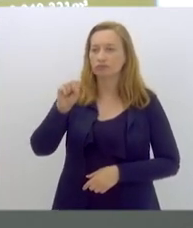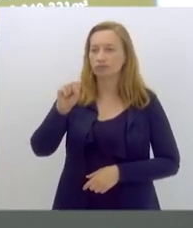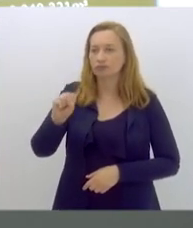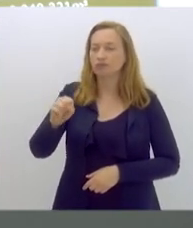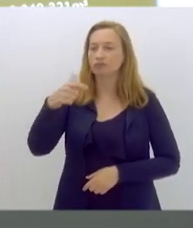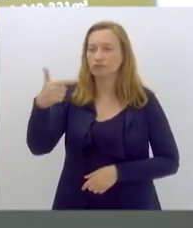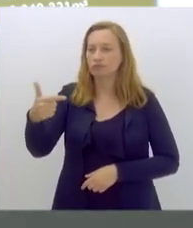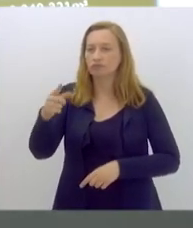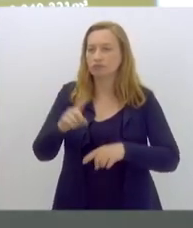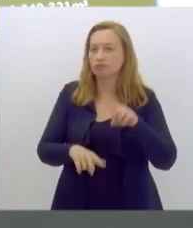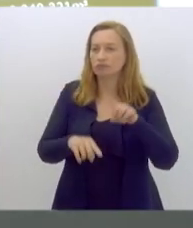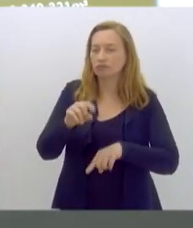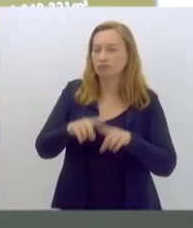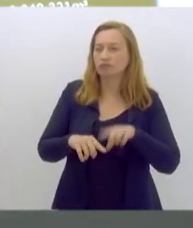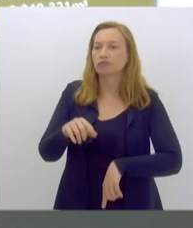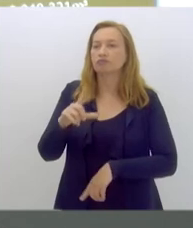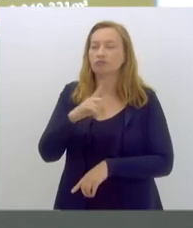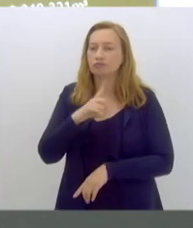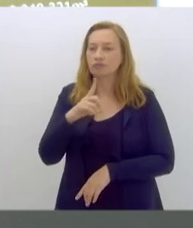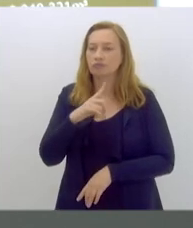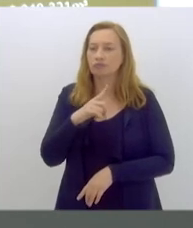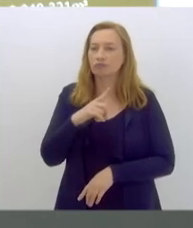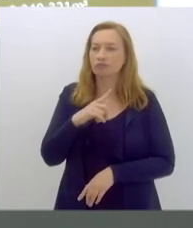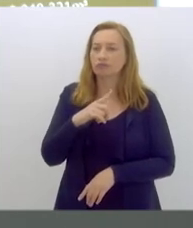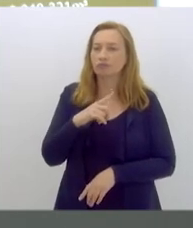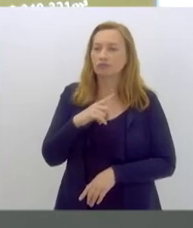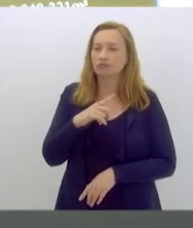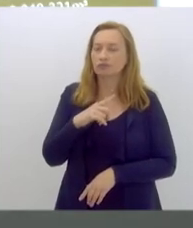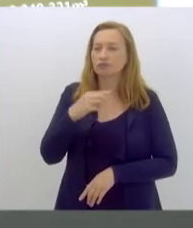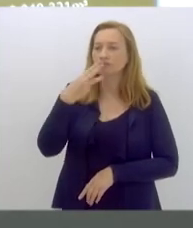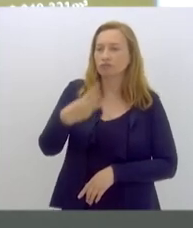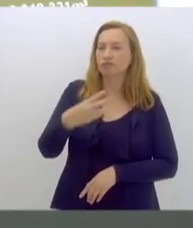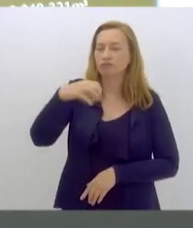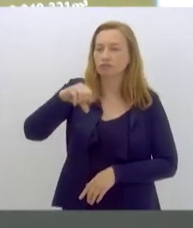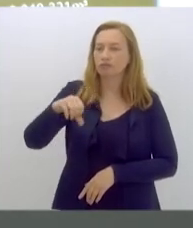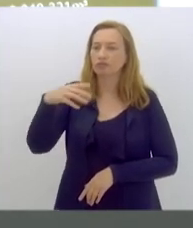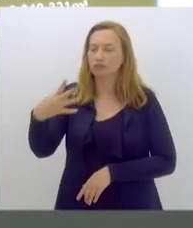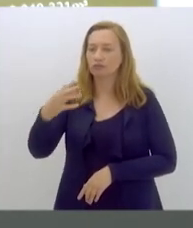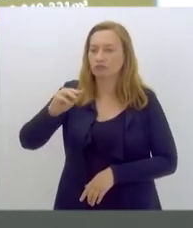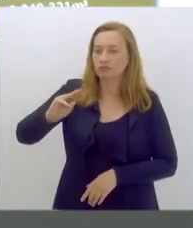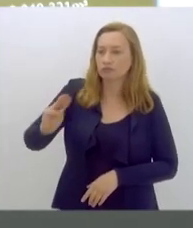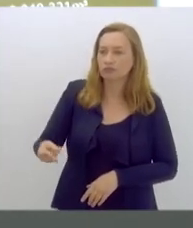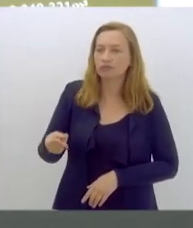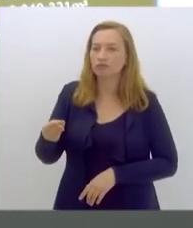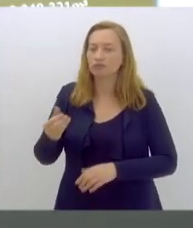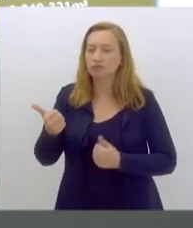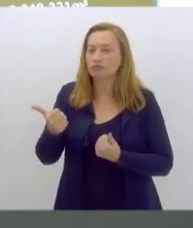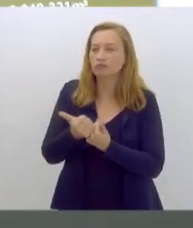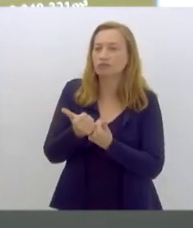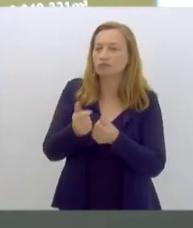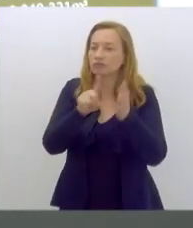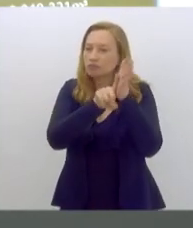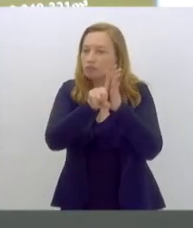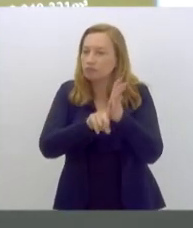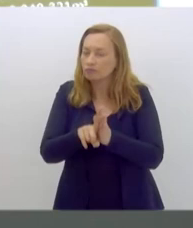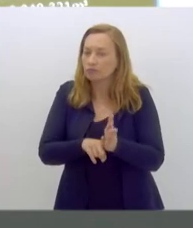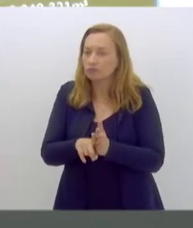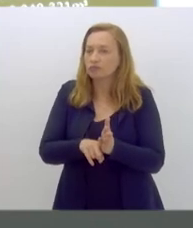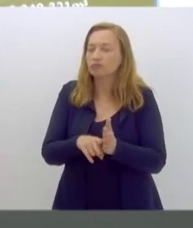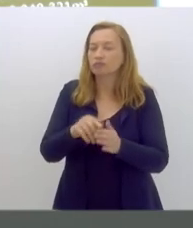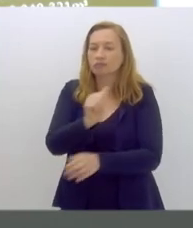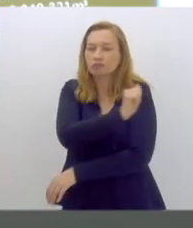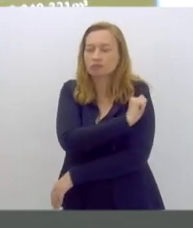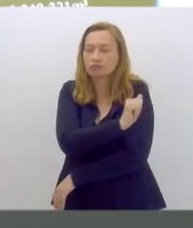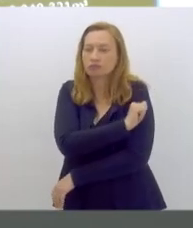o temos desse 1,1 394 milhões ao apoio a pesquisadores e